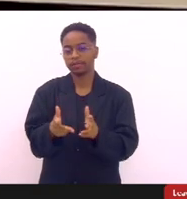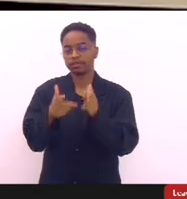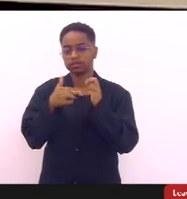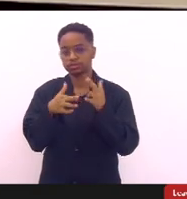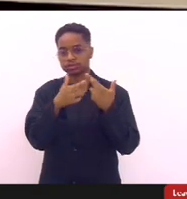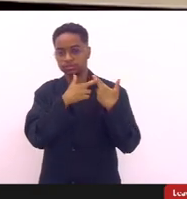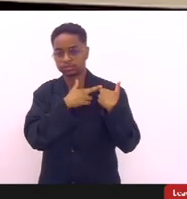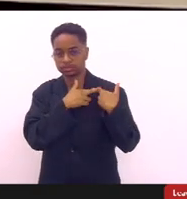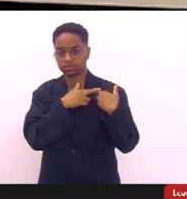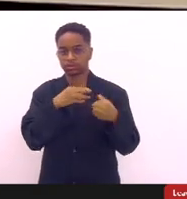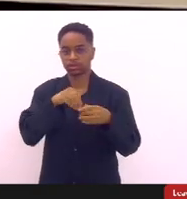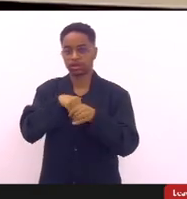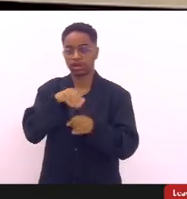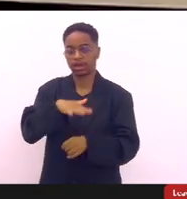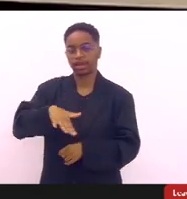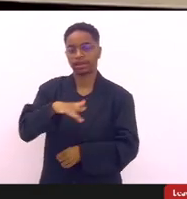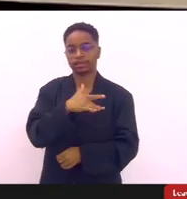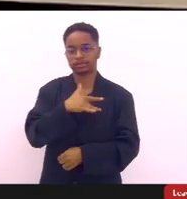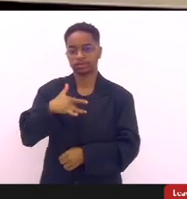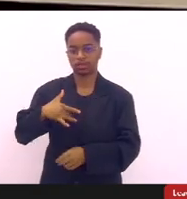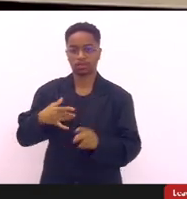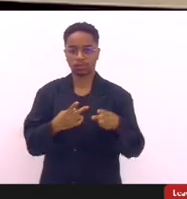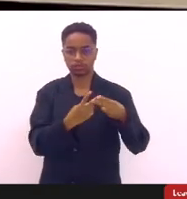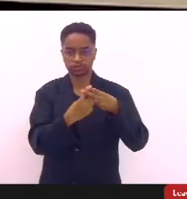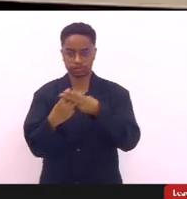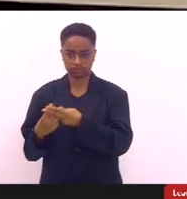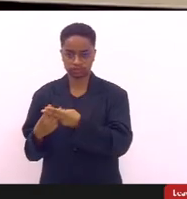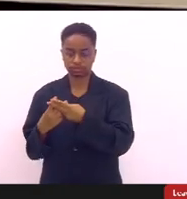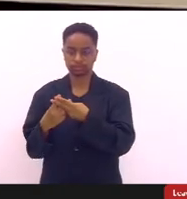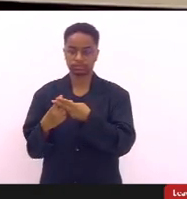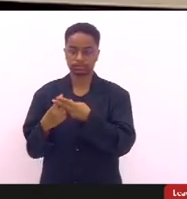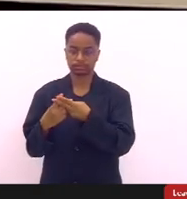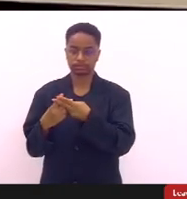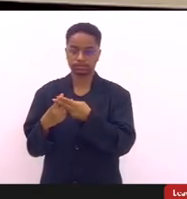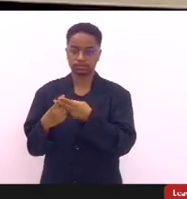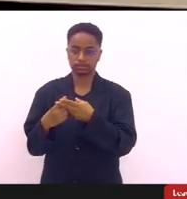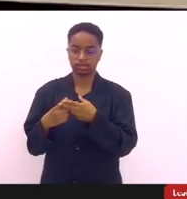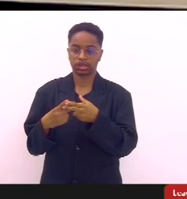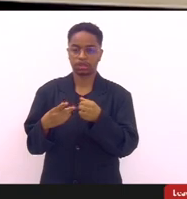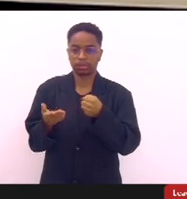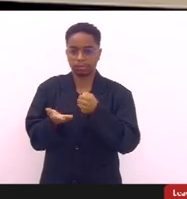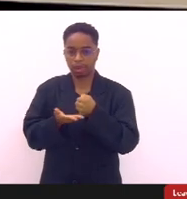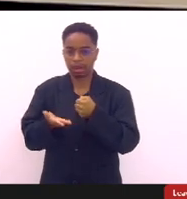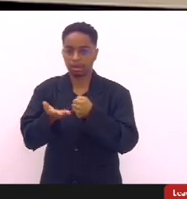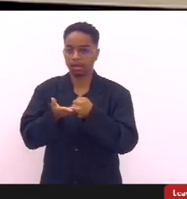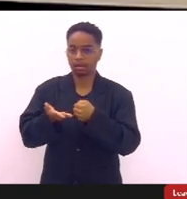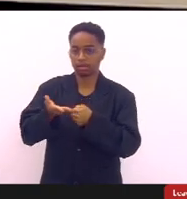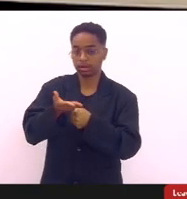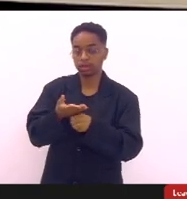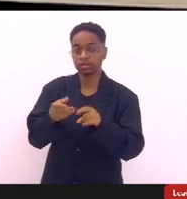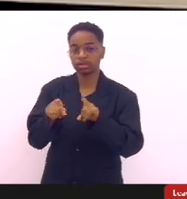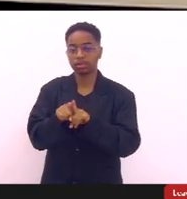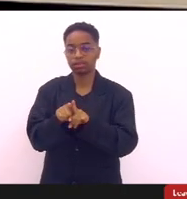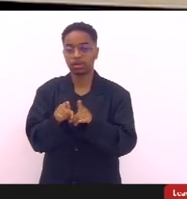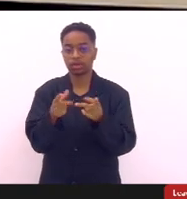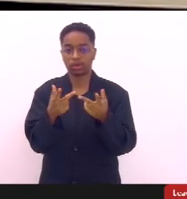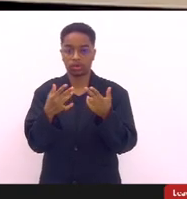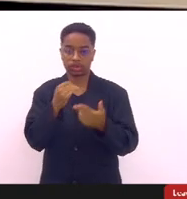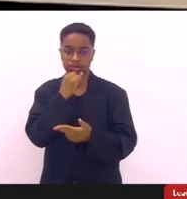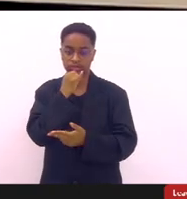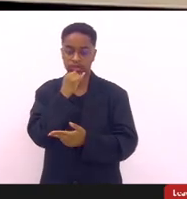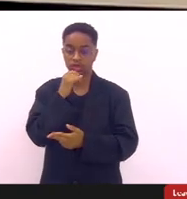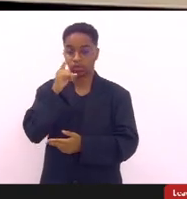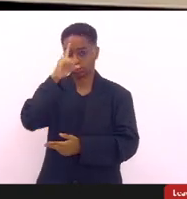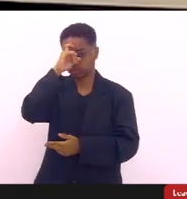responsabilidades no âmbito da saúde prisional em nível secundário, terciário, né? Como é o caso do Hospital